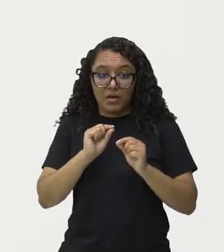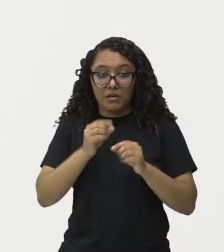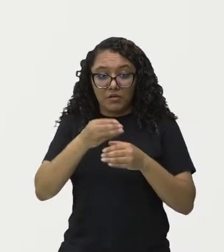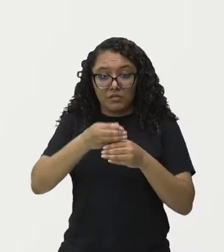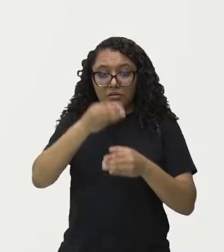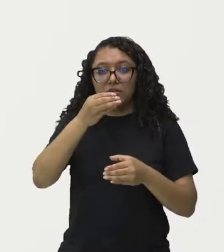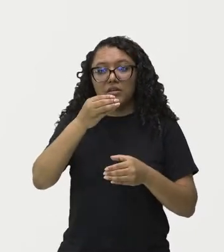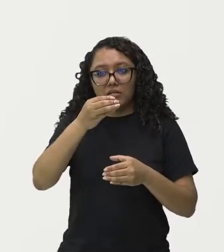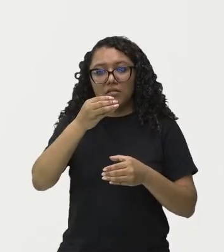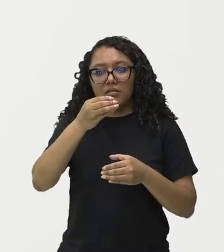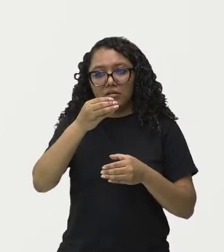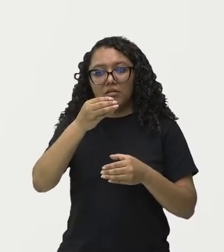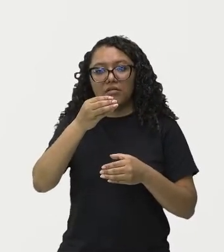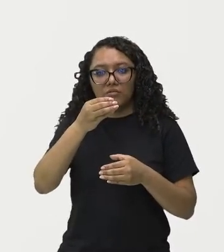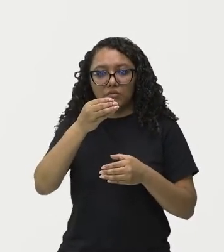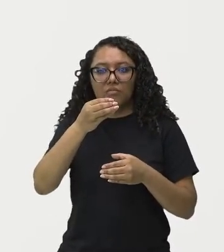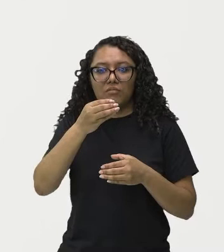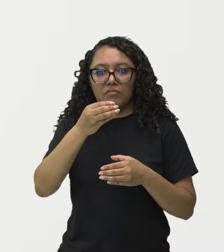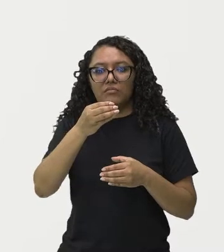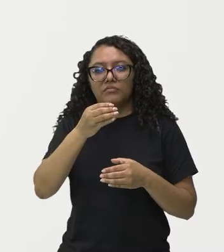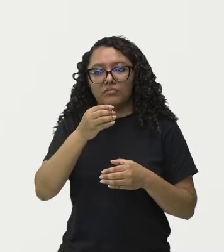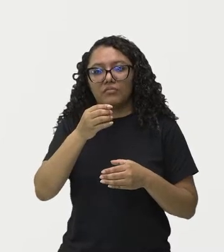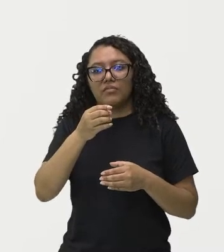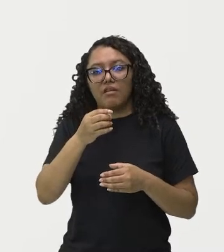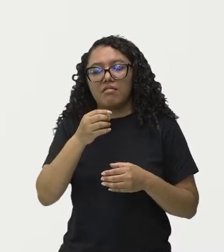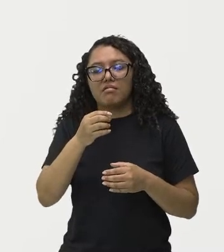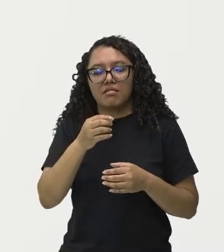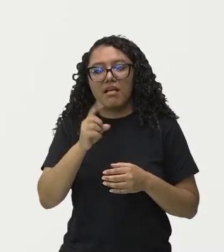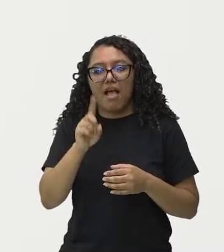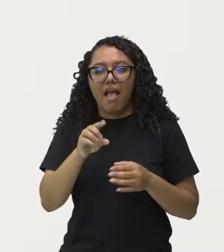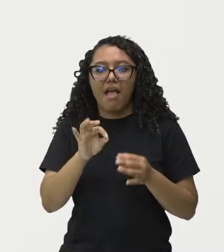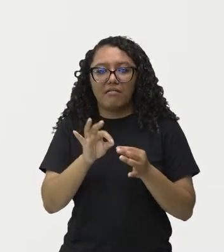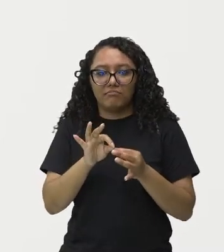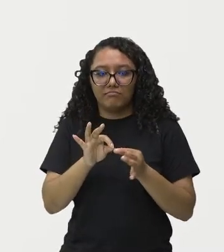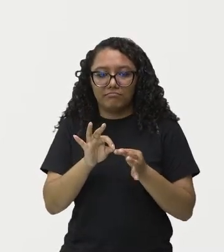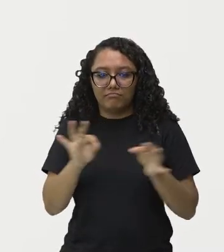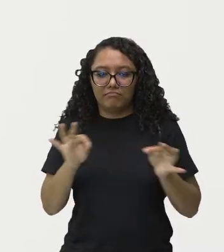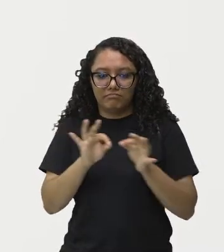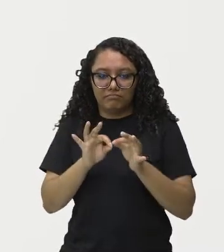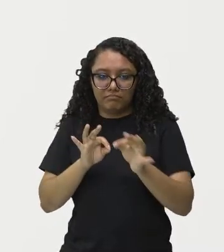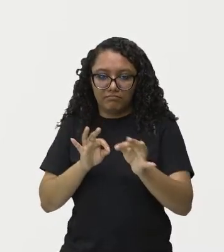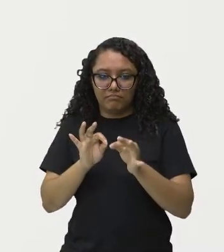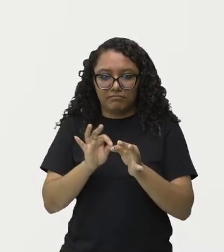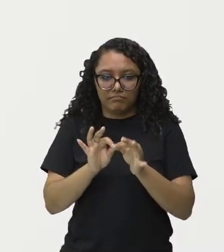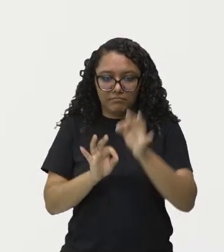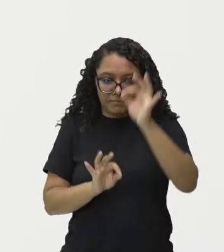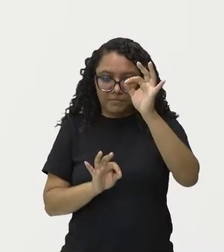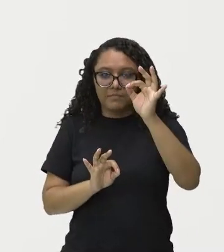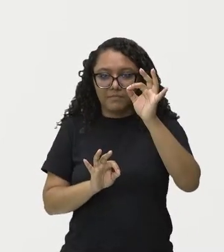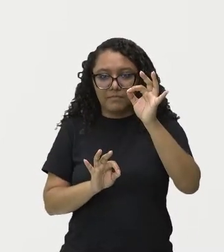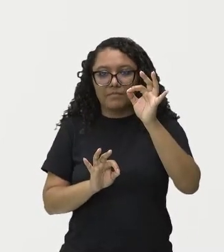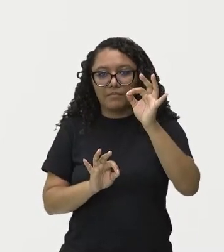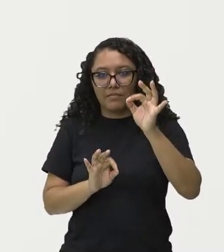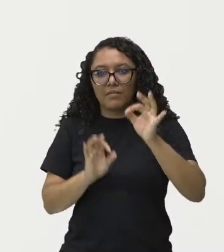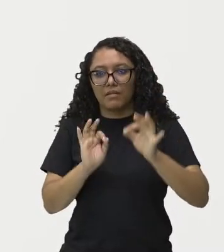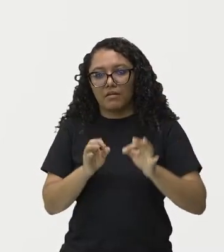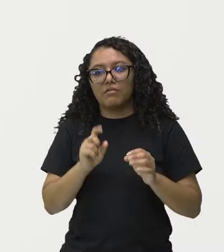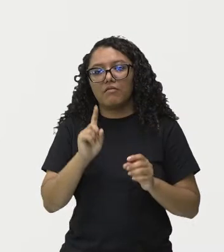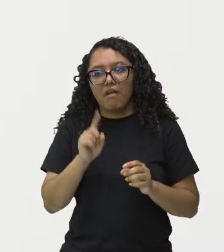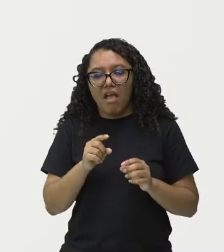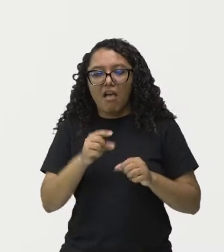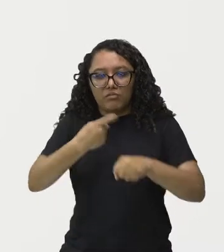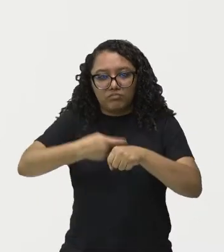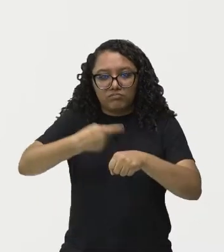geométrica, né, possui 3 dimensões, ou seja, que se trata de um sólido